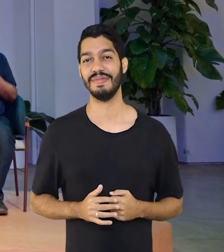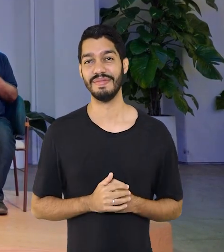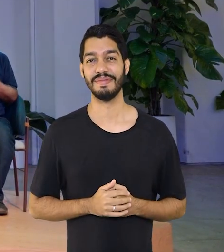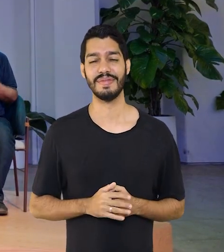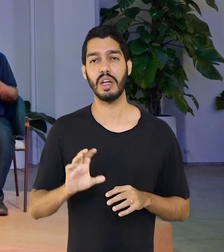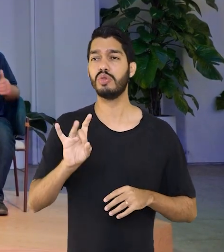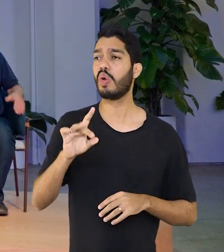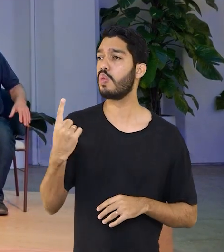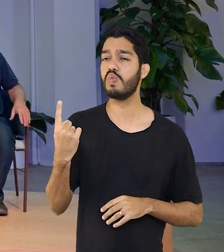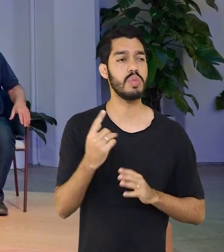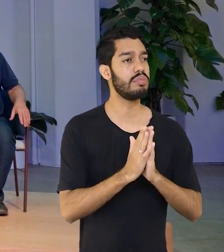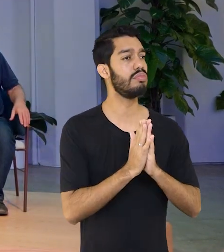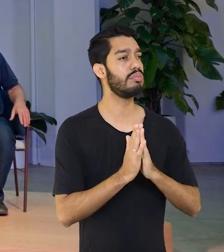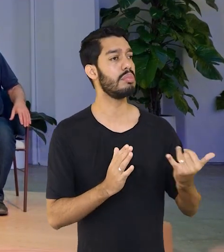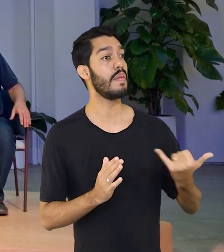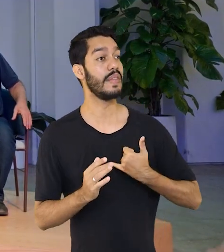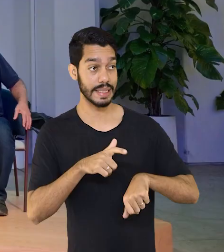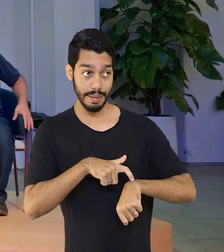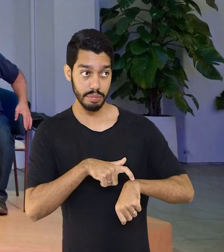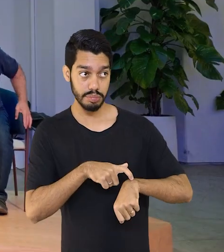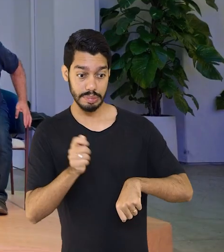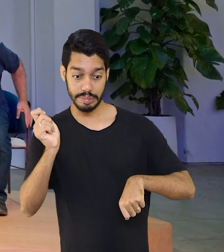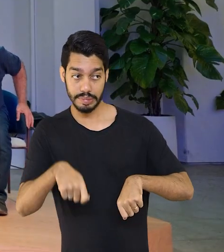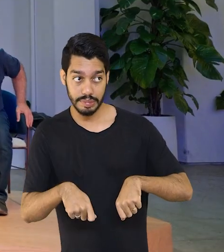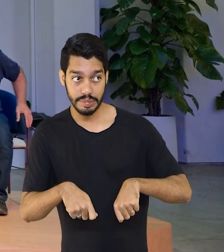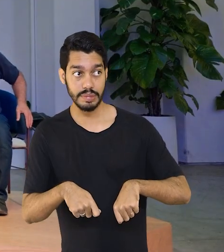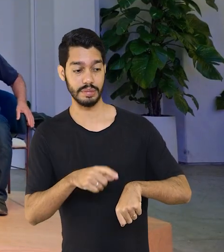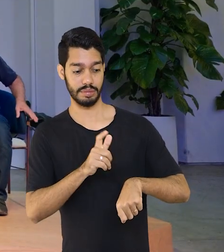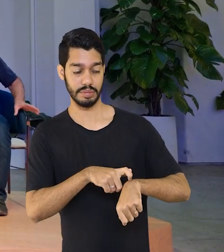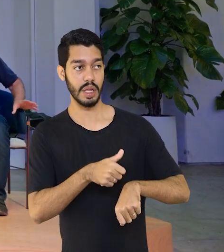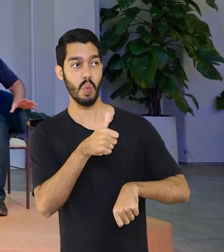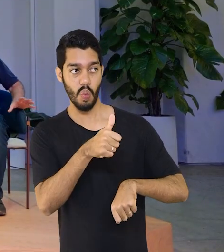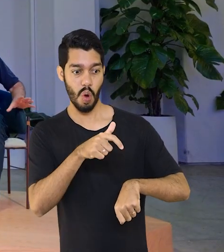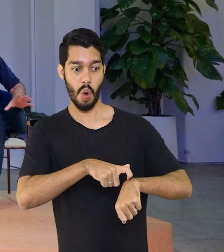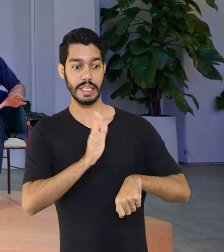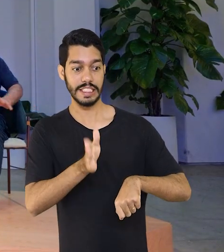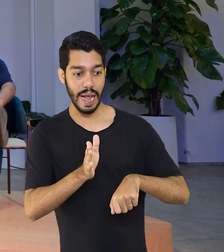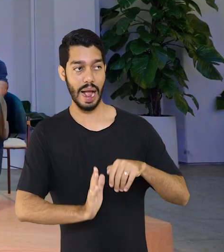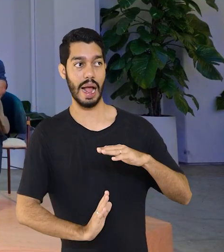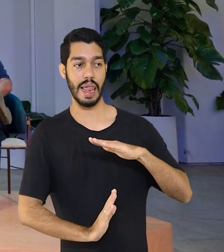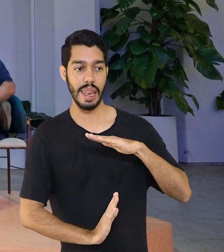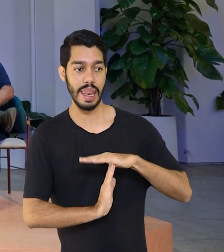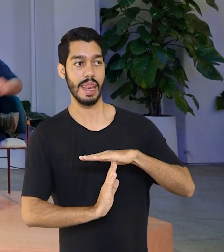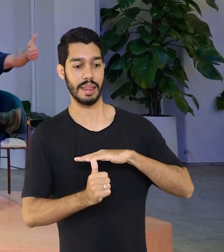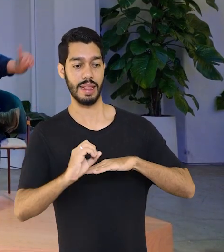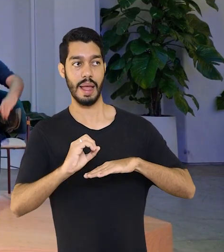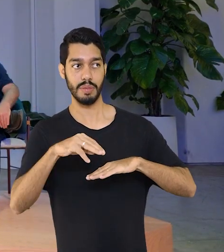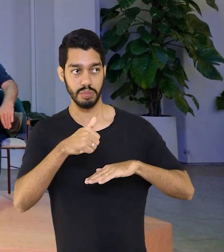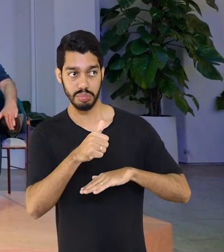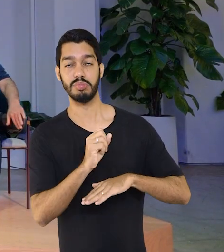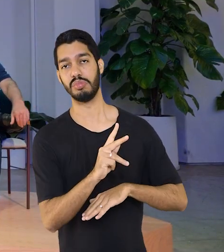preciso de um indicativo de tempo. Eu preciso de um indicativo de tempo dos 10 minutos, aí